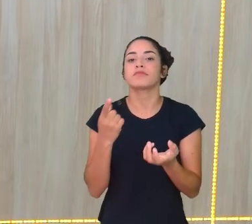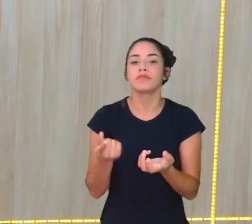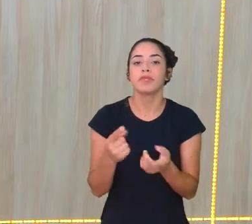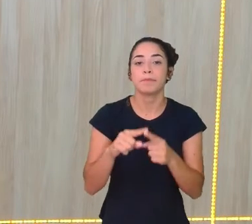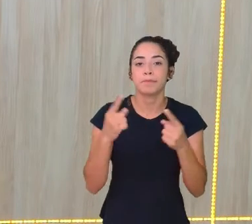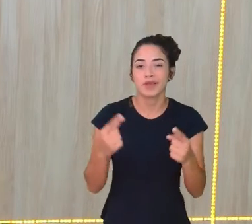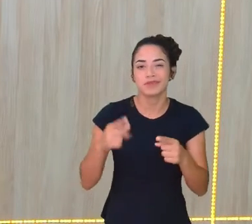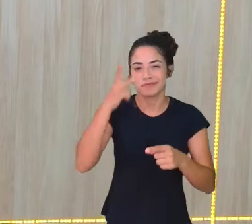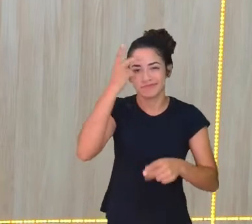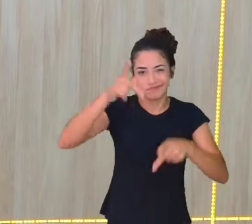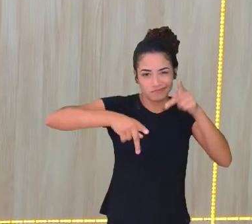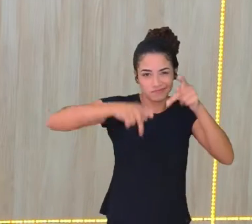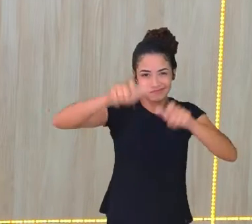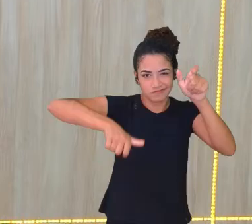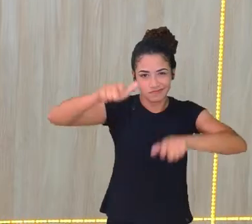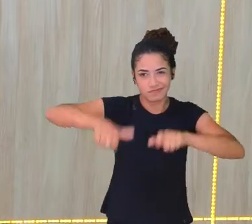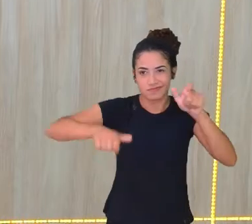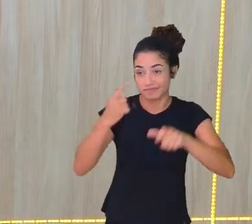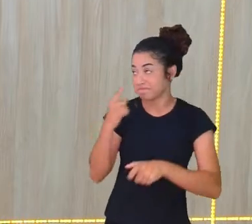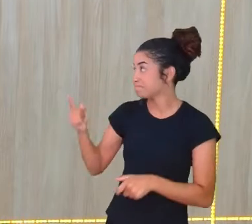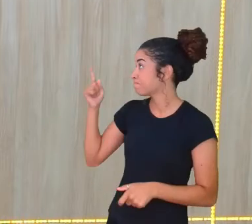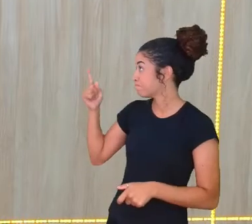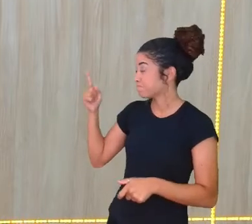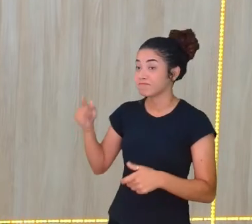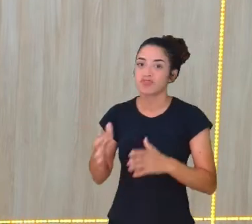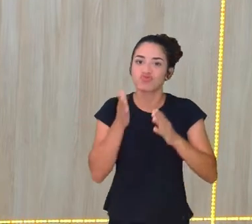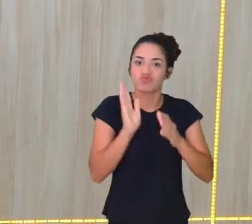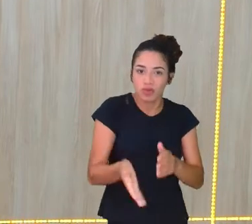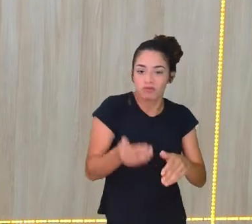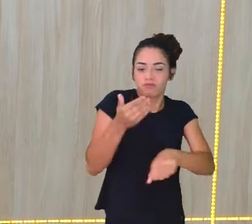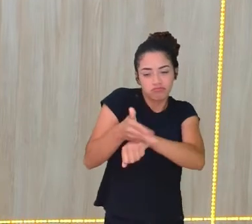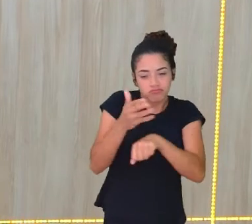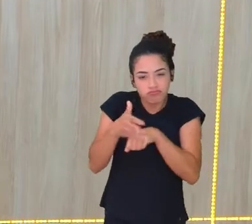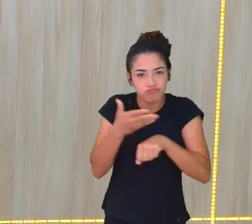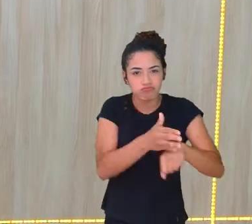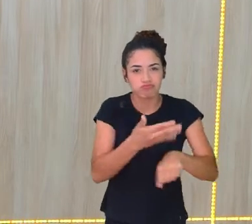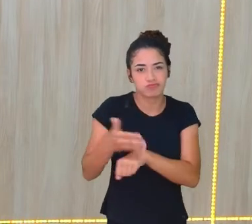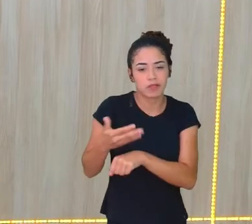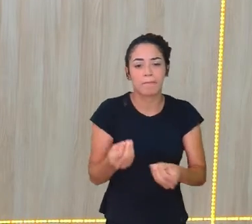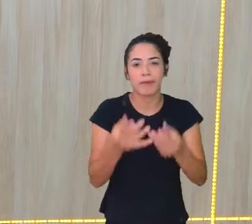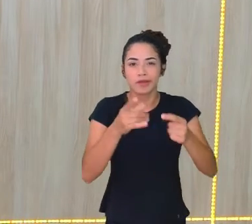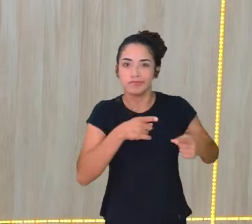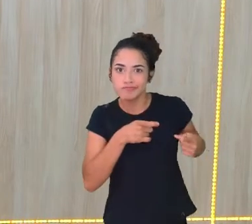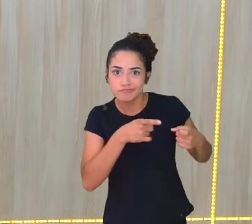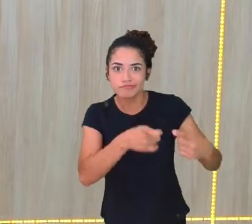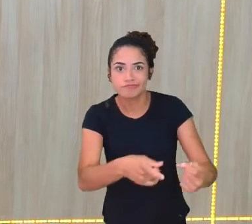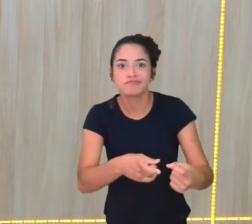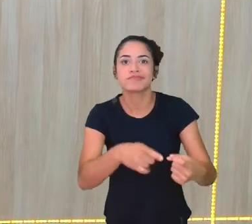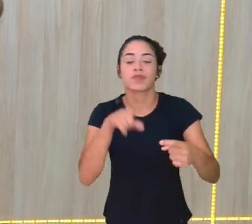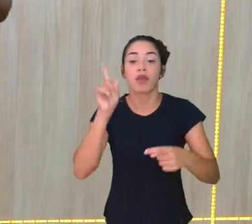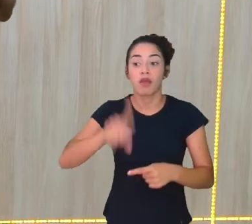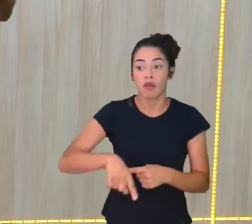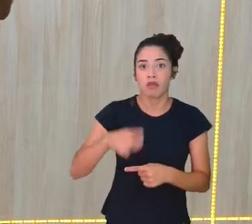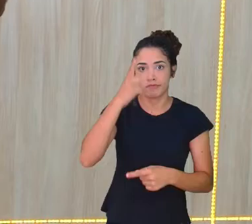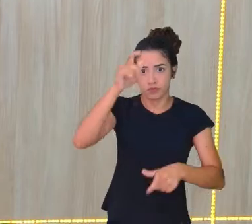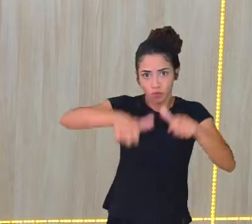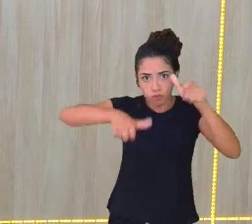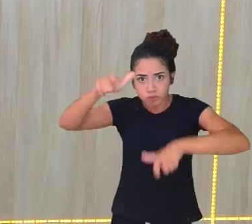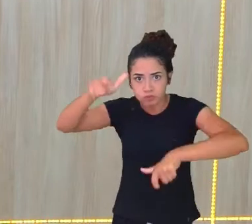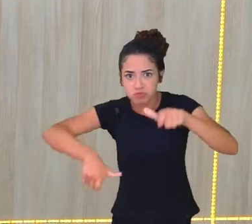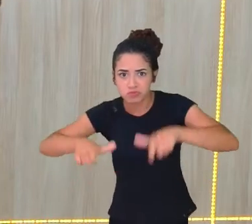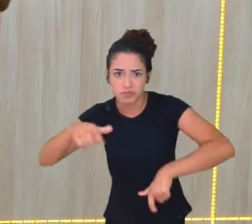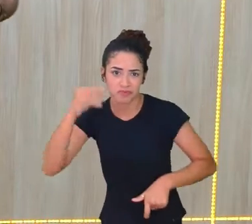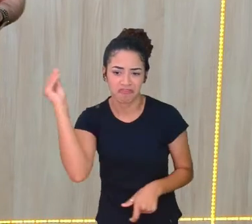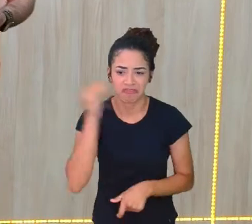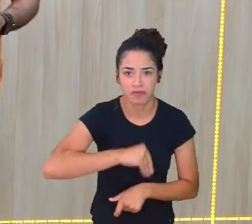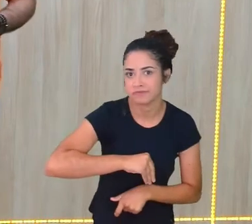eram preparados desde cedo para a batalha. E eram soldados tão fortes, né, e tão bravos,